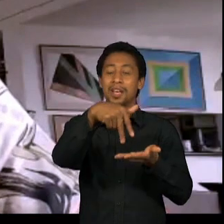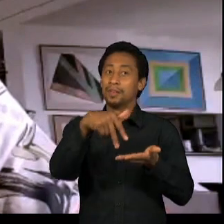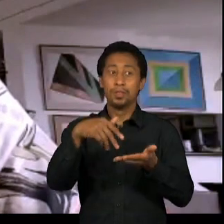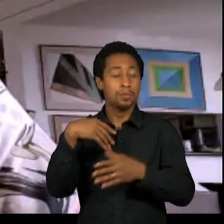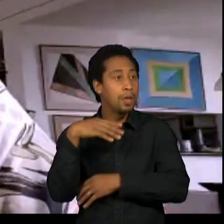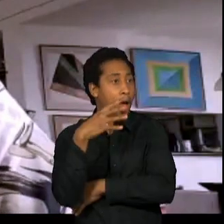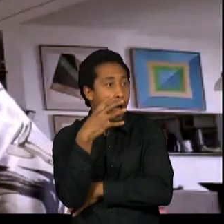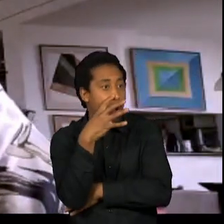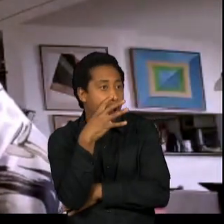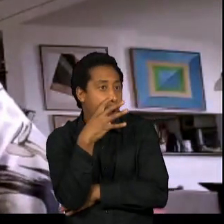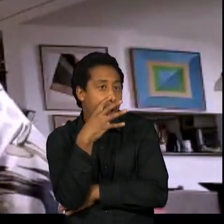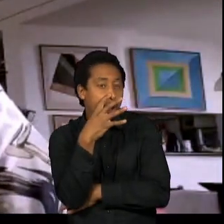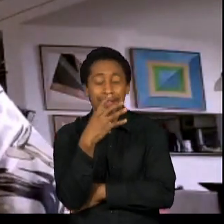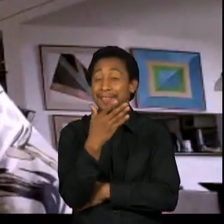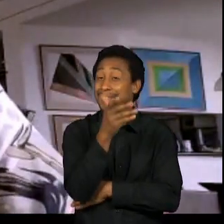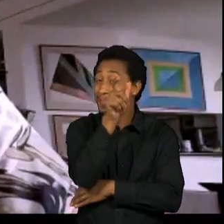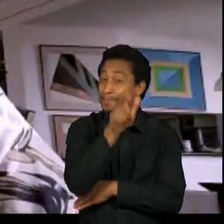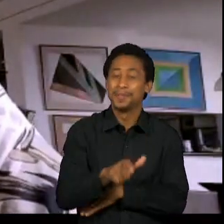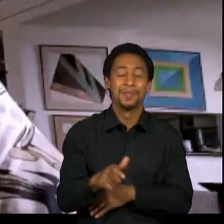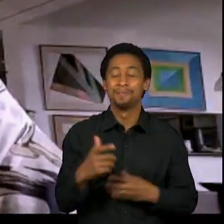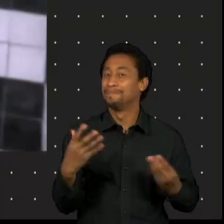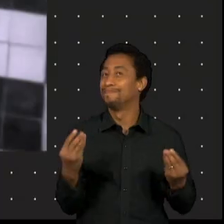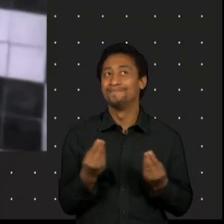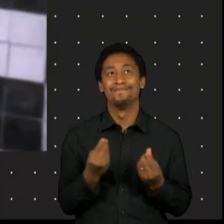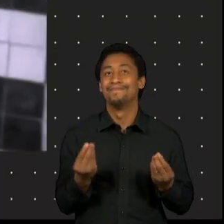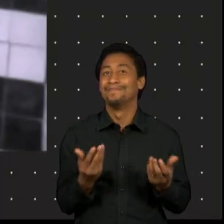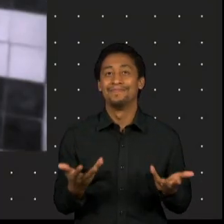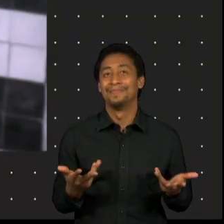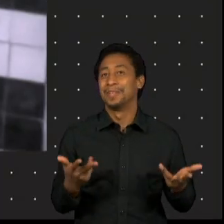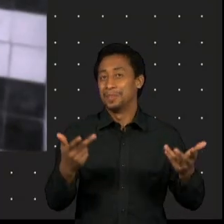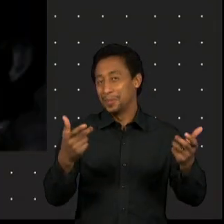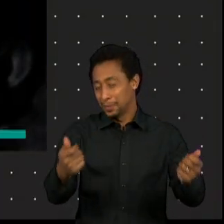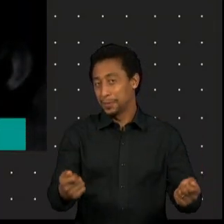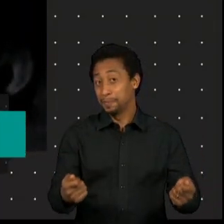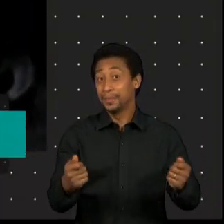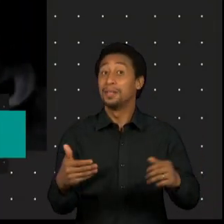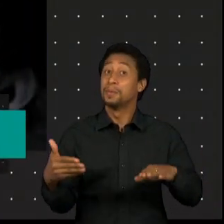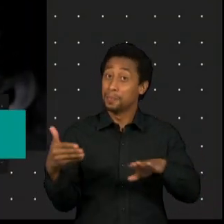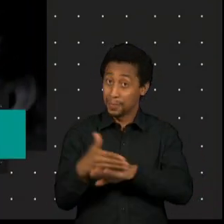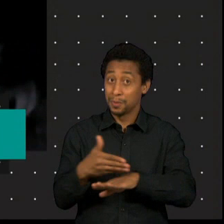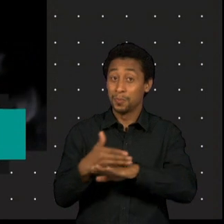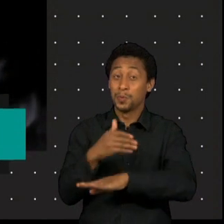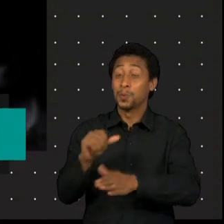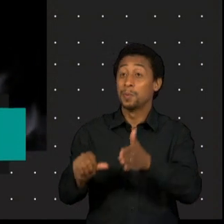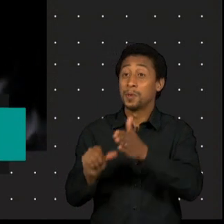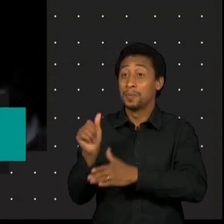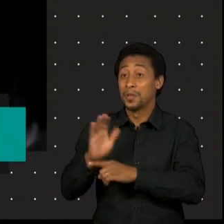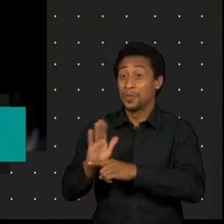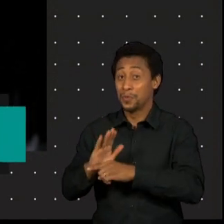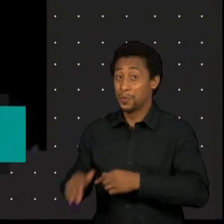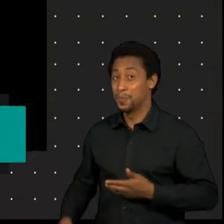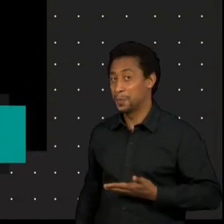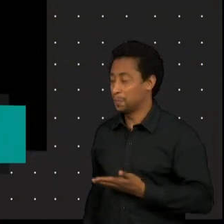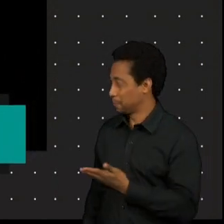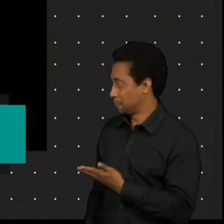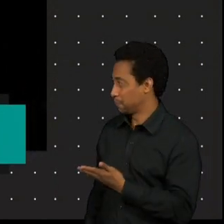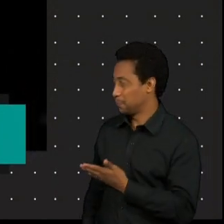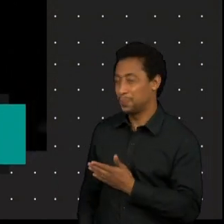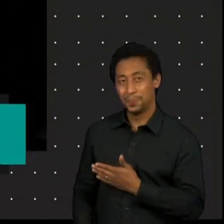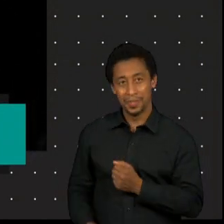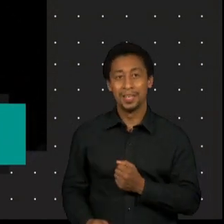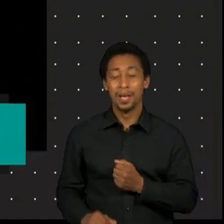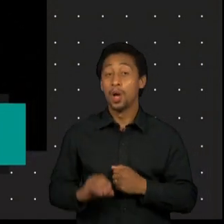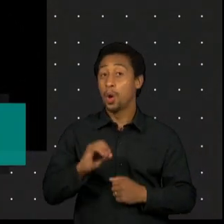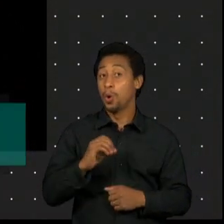Era fascinante, uma pessoa encantadora. Ela participou do primeiro filme de Glauber, o curta